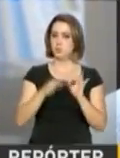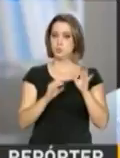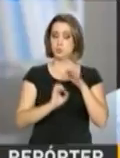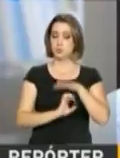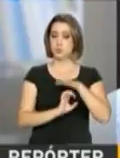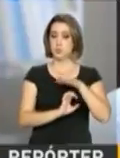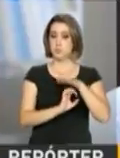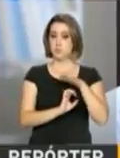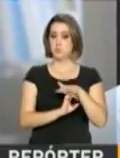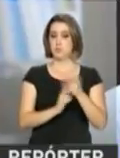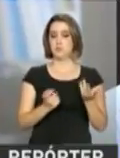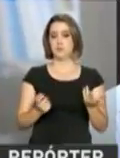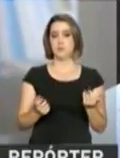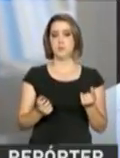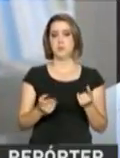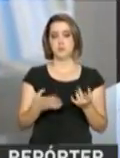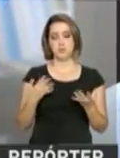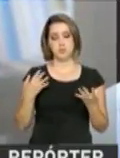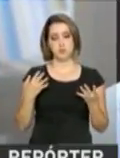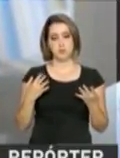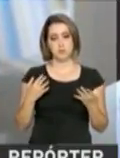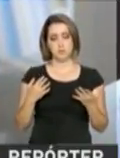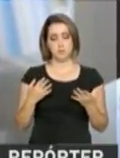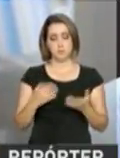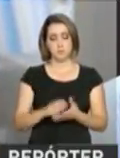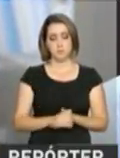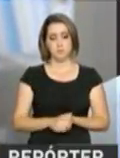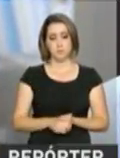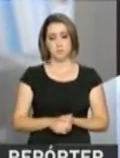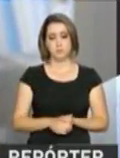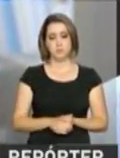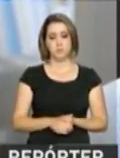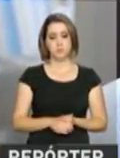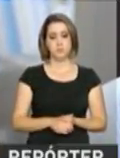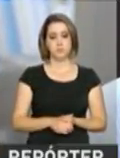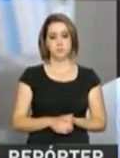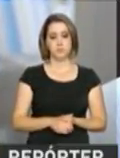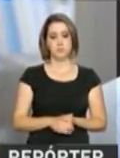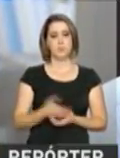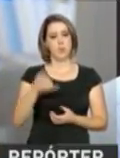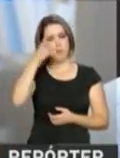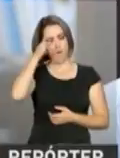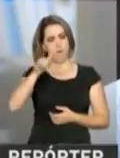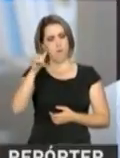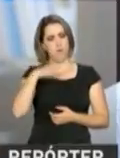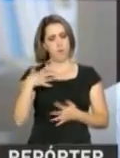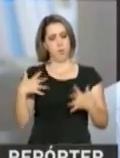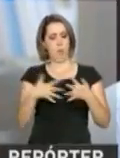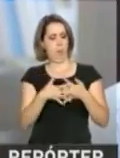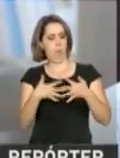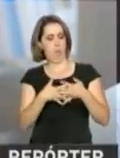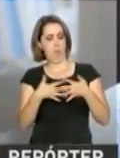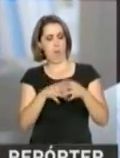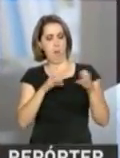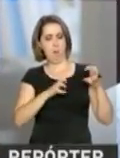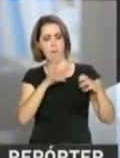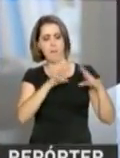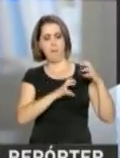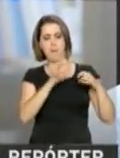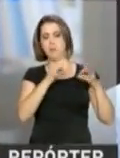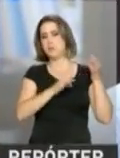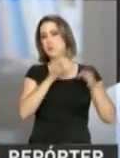empresários de forma que se evitará os confrontos judiciais